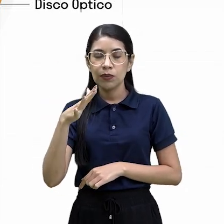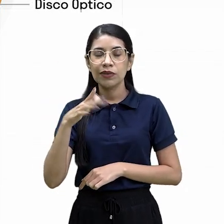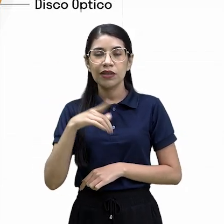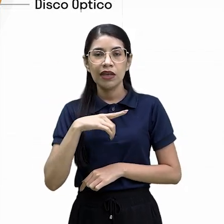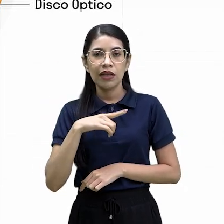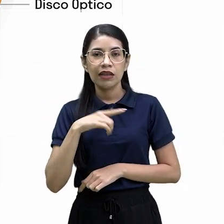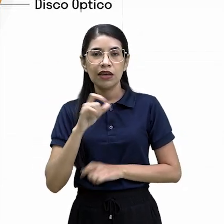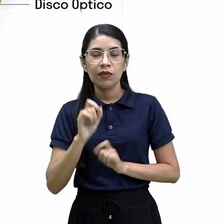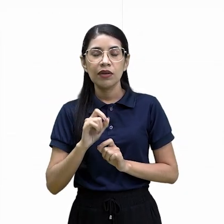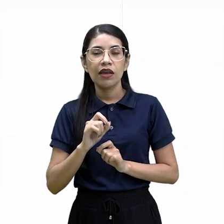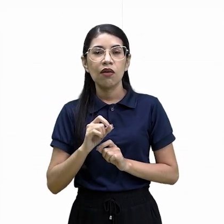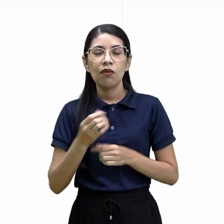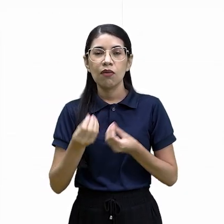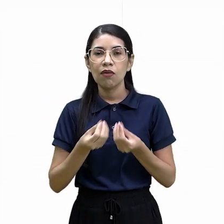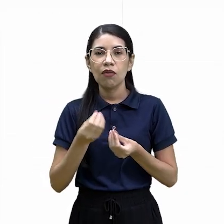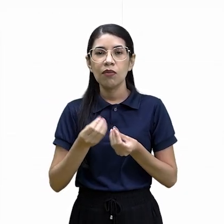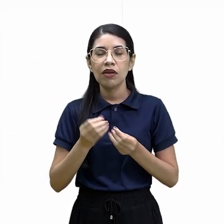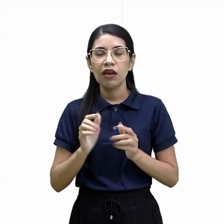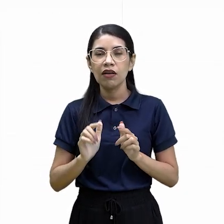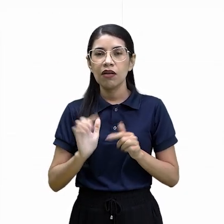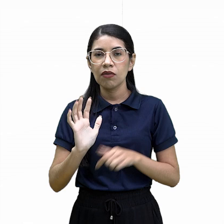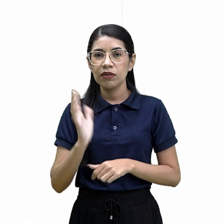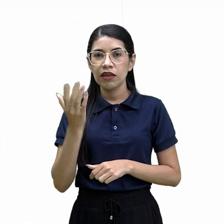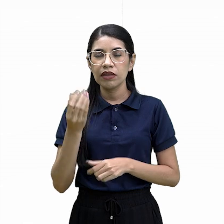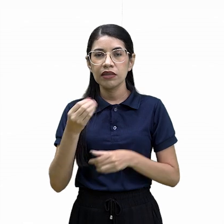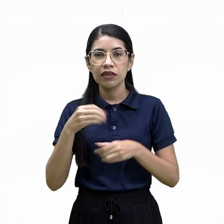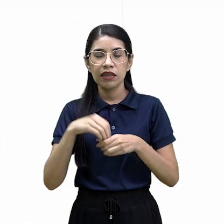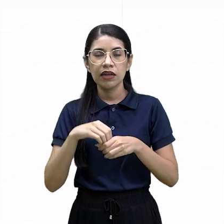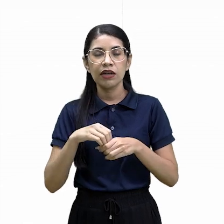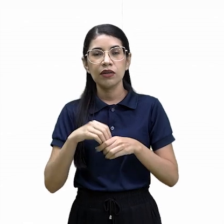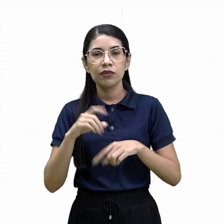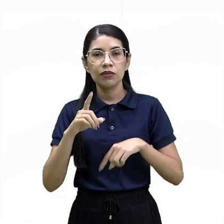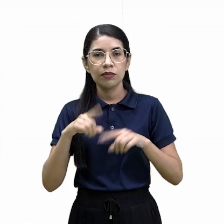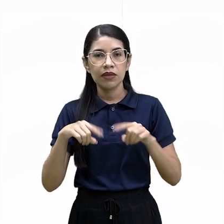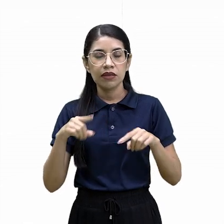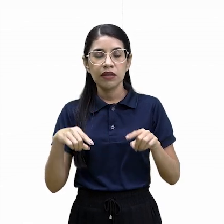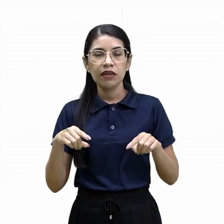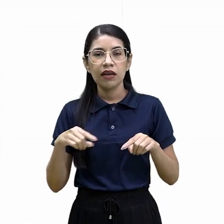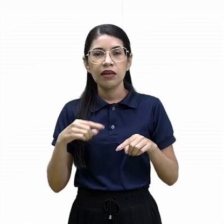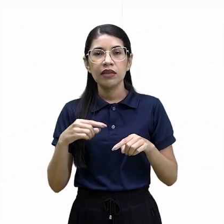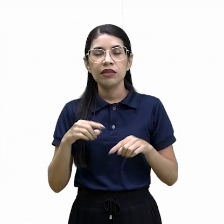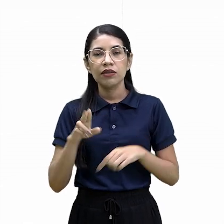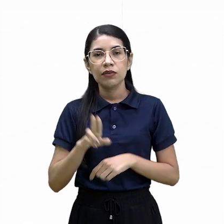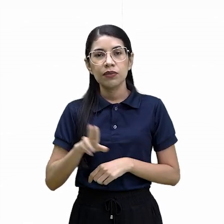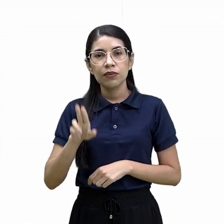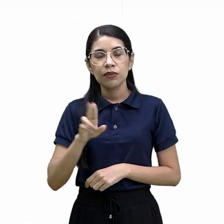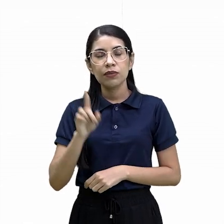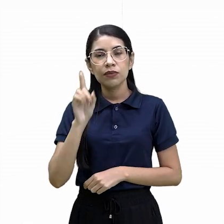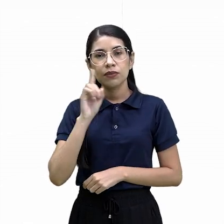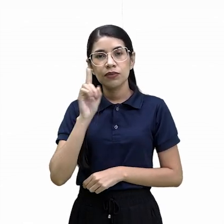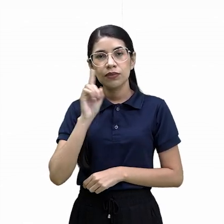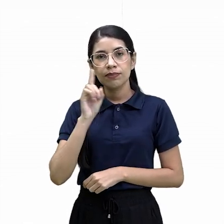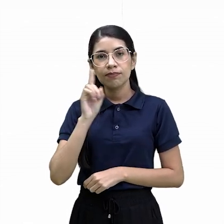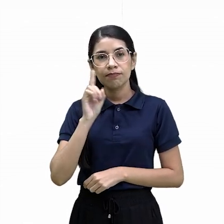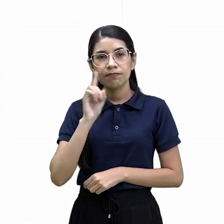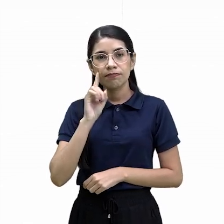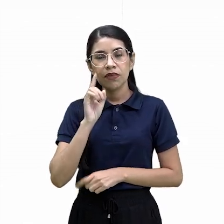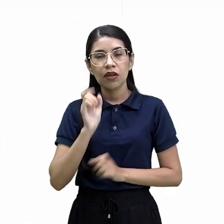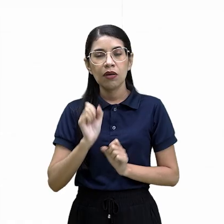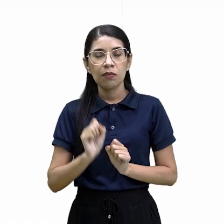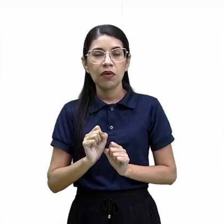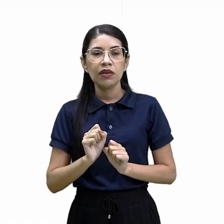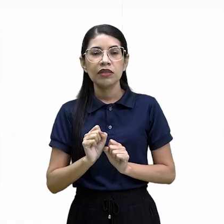o funcionamento de vários instrumentos que utilizamos no dia a dia. Pode